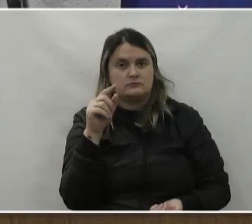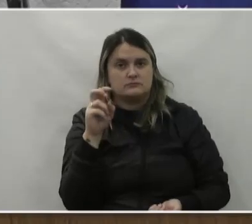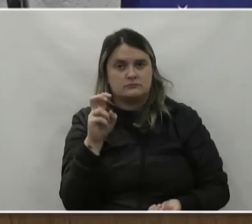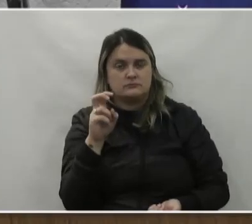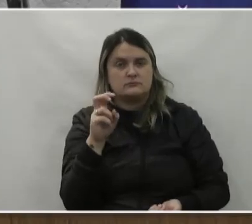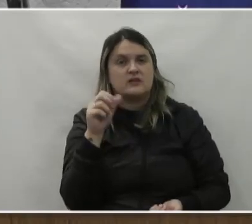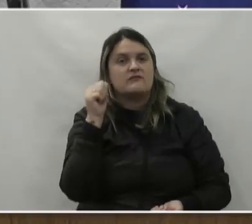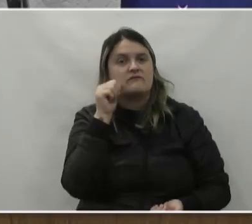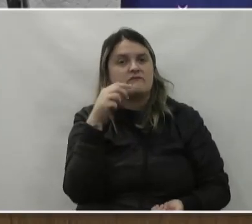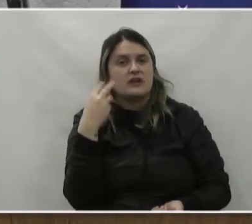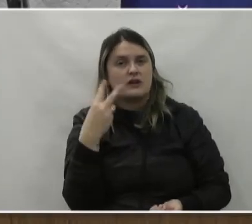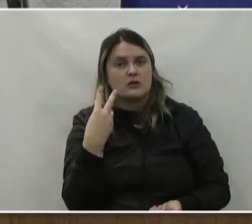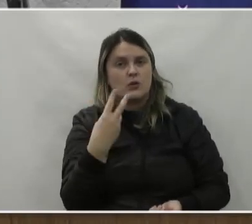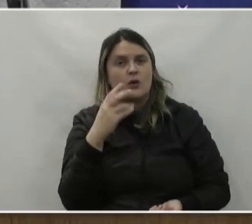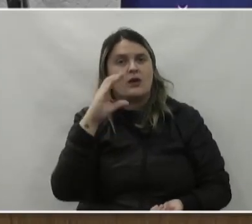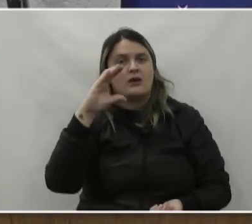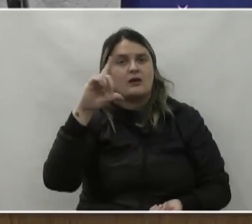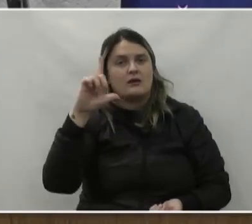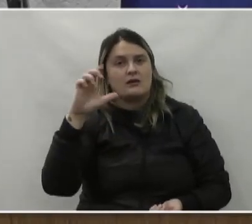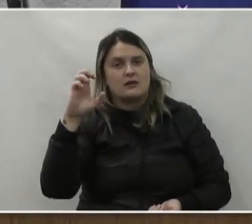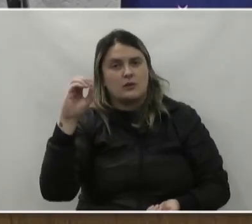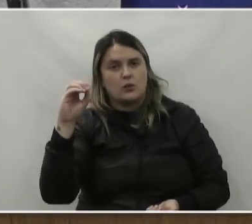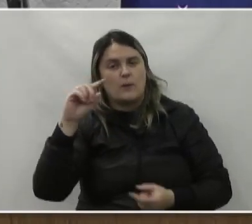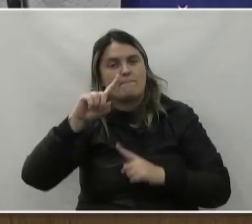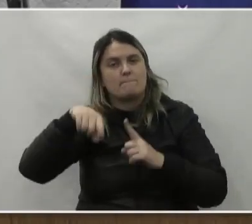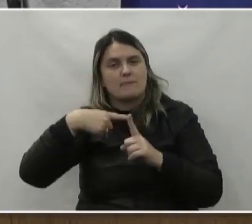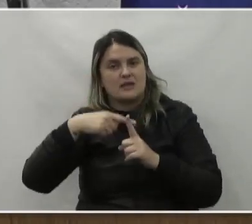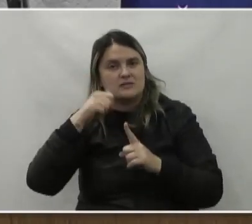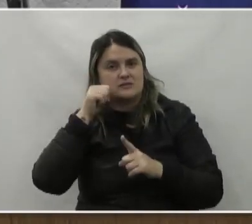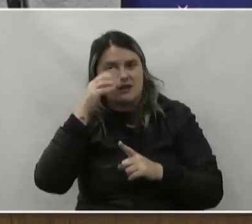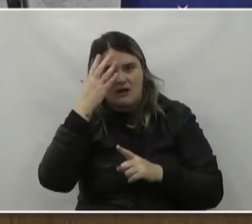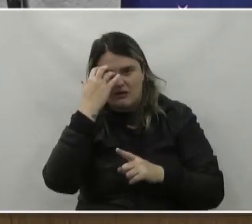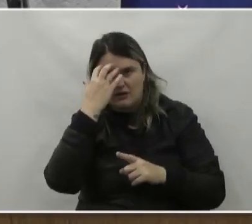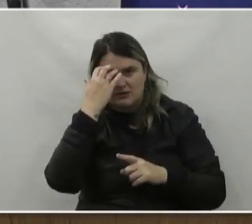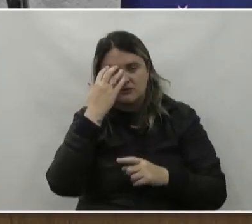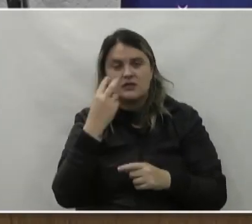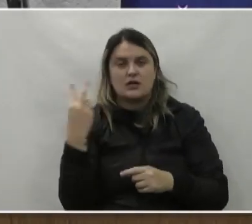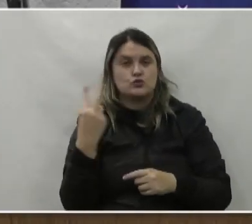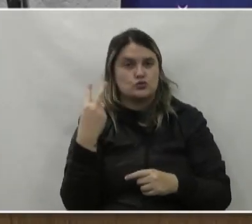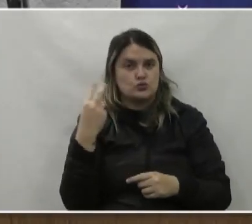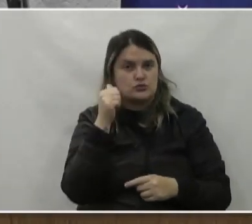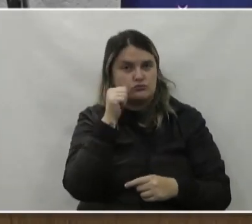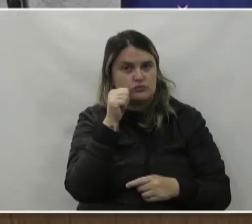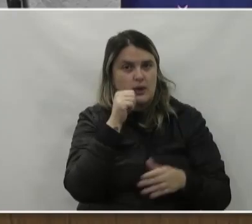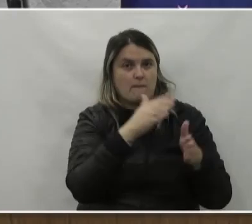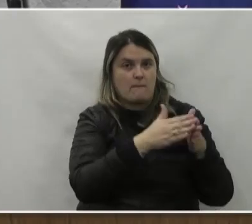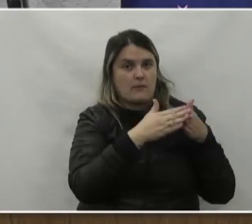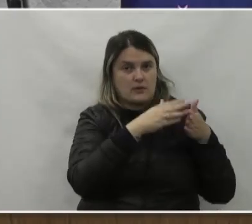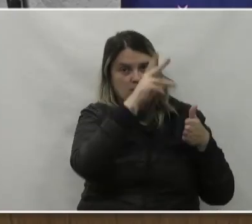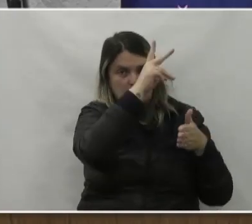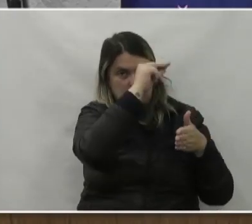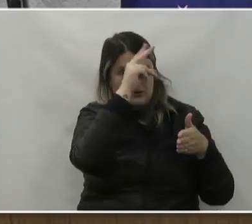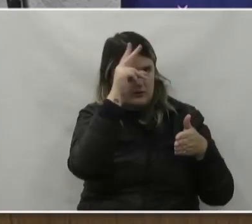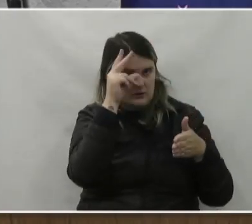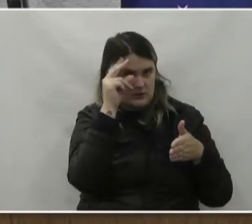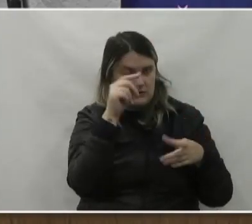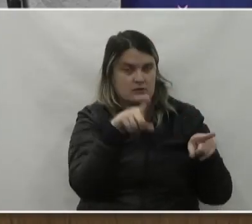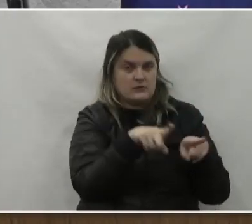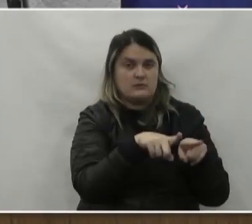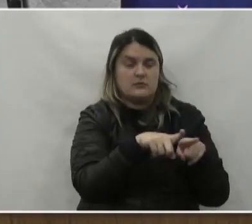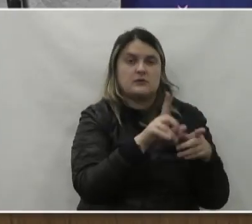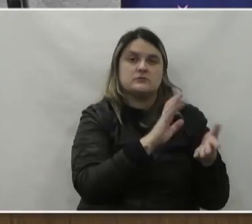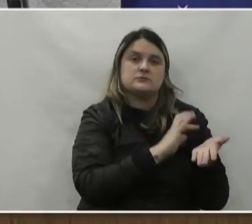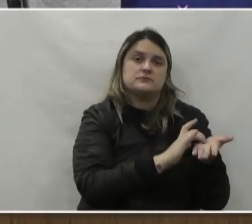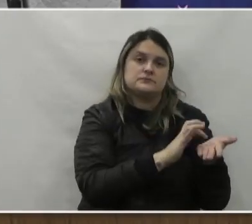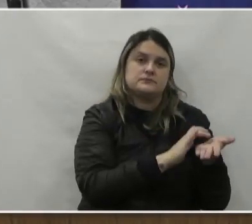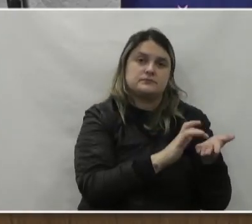258/2025 das vereadoras Cleonice Martinazzo Müller e Thaís Birberbach, ao Poder Executivo Municipal, por meio da